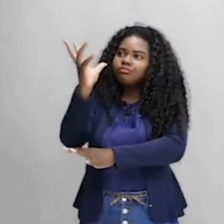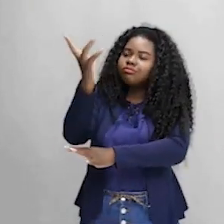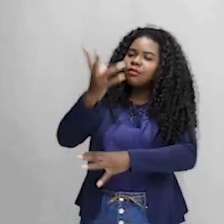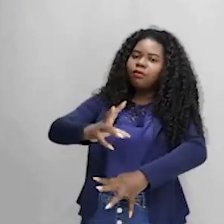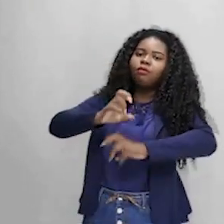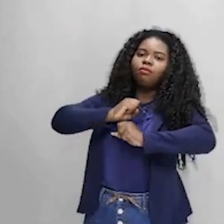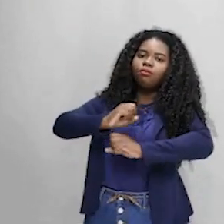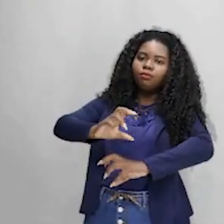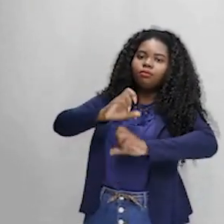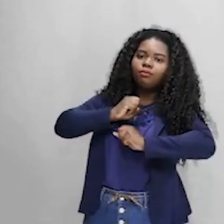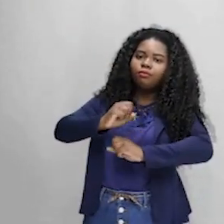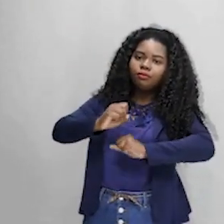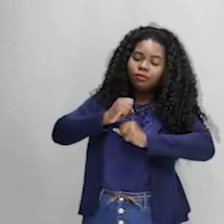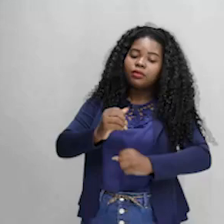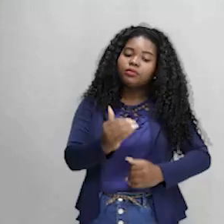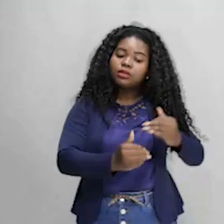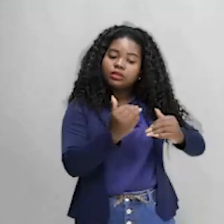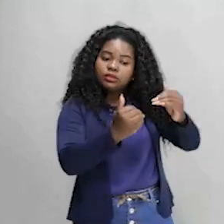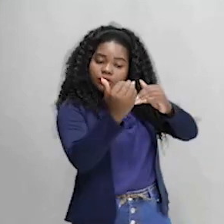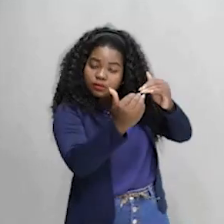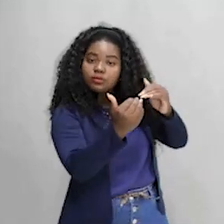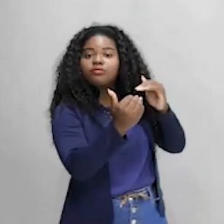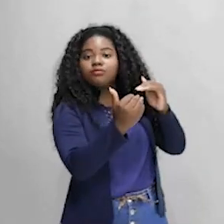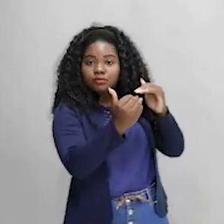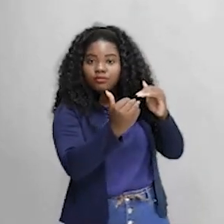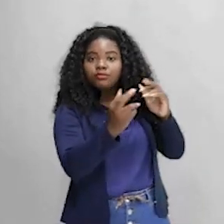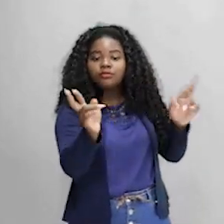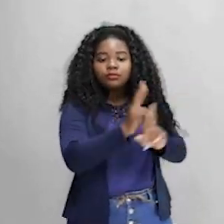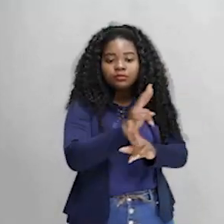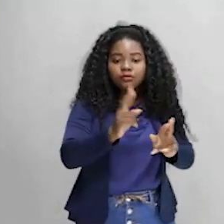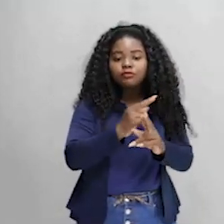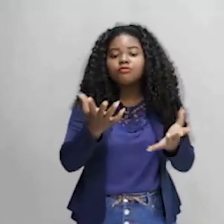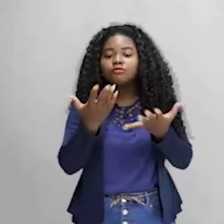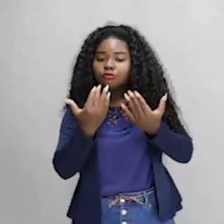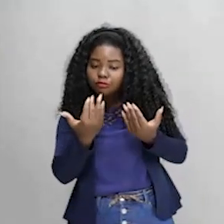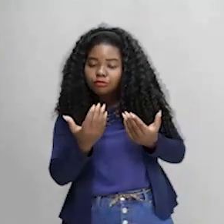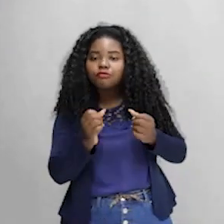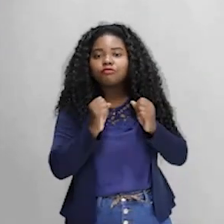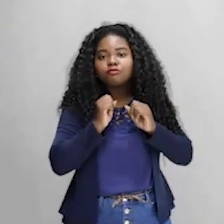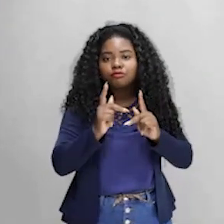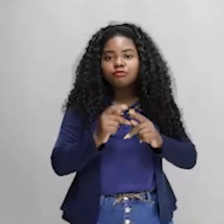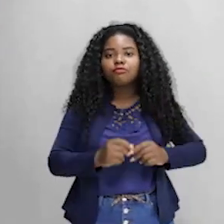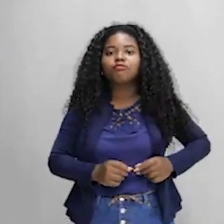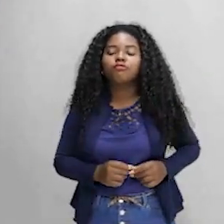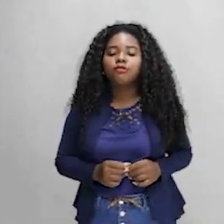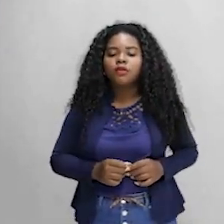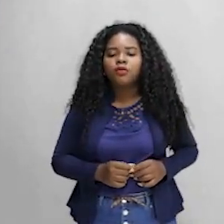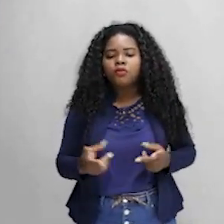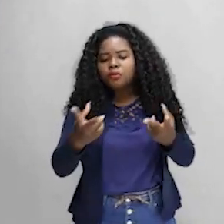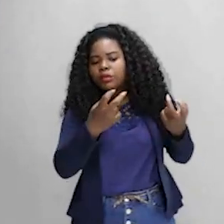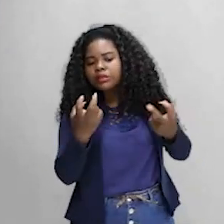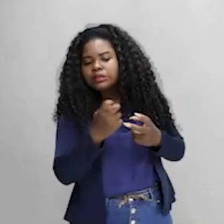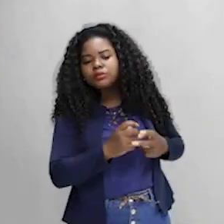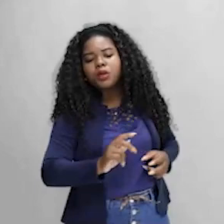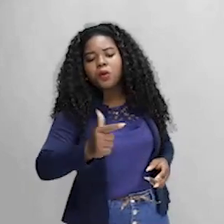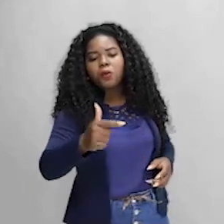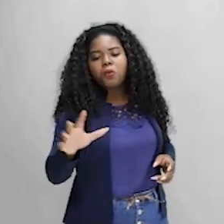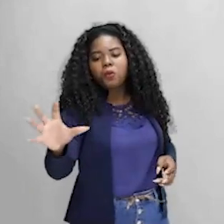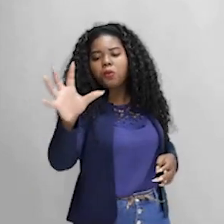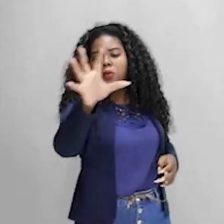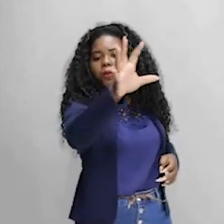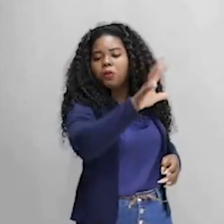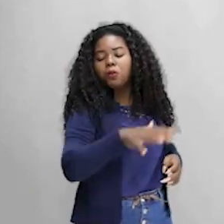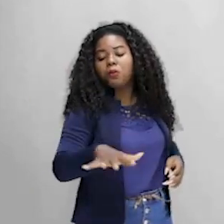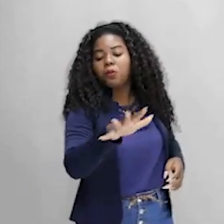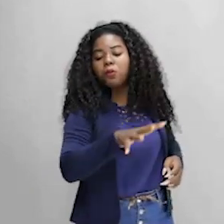de diversificação da própria fauna em relação à alimentação. Tá? Então, quando a gente vai olhar, por exemplo, para as regiões polares, a